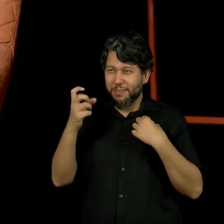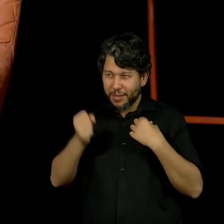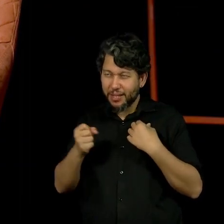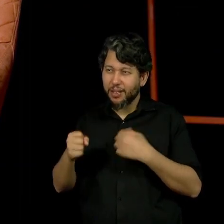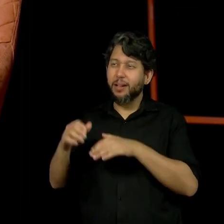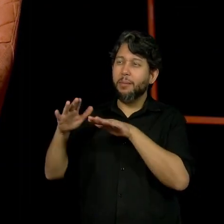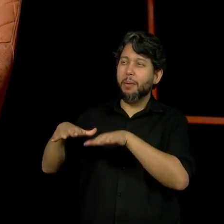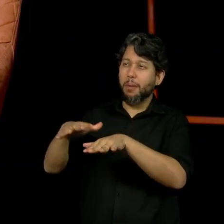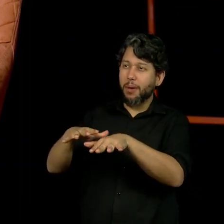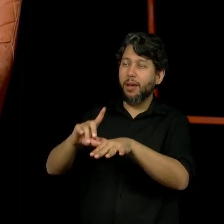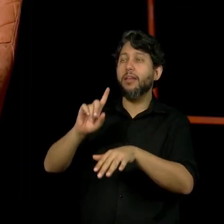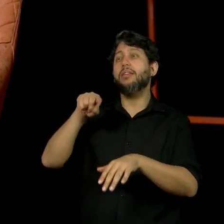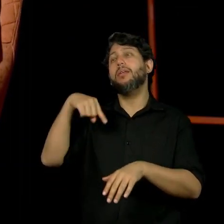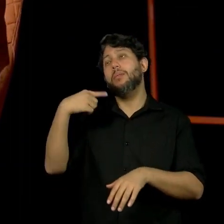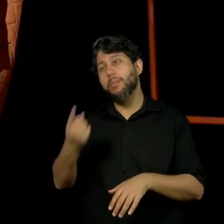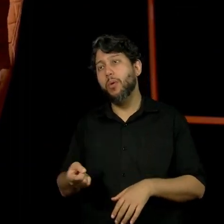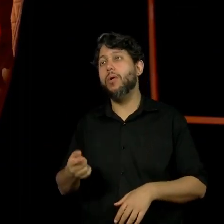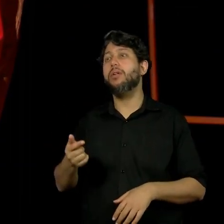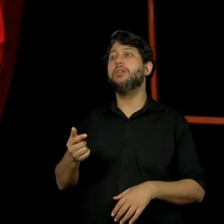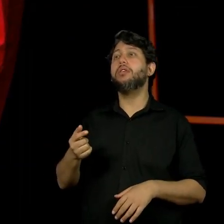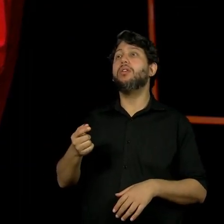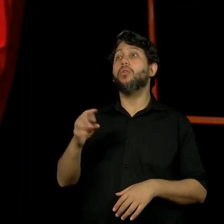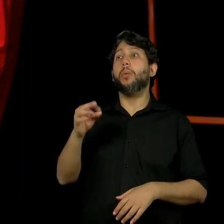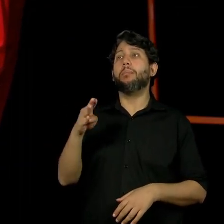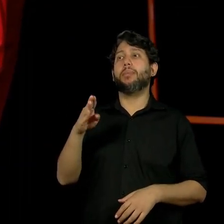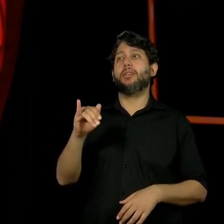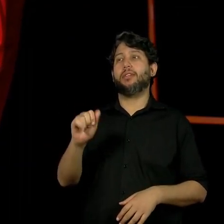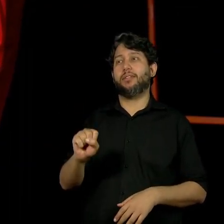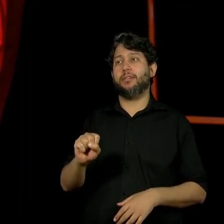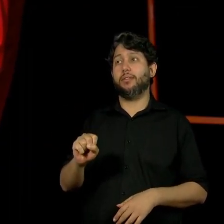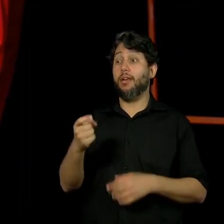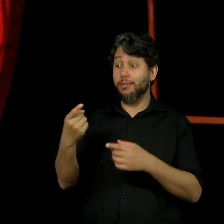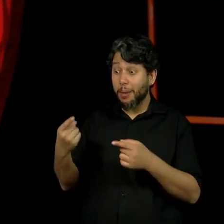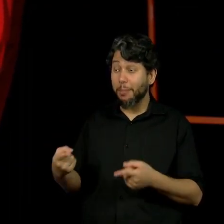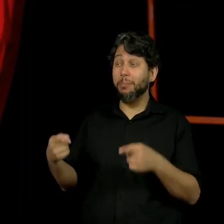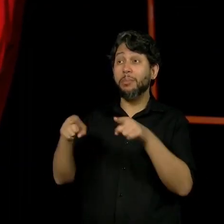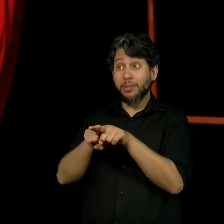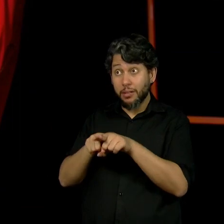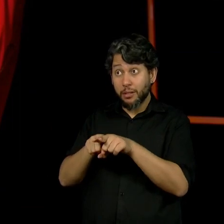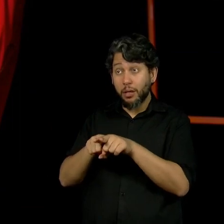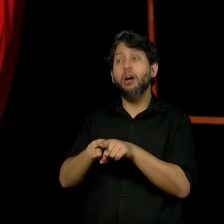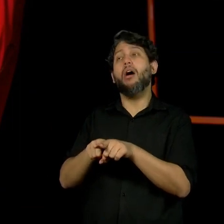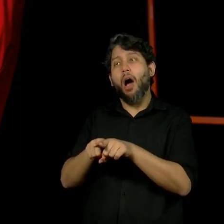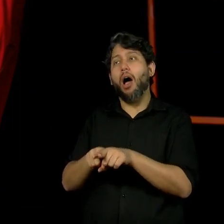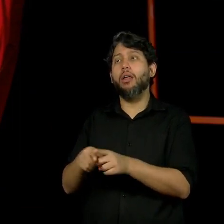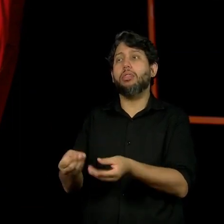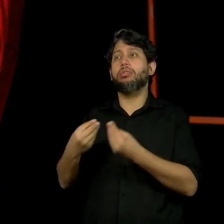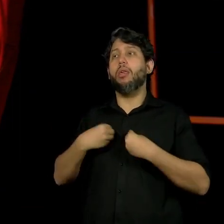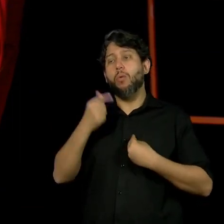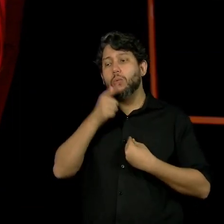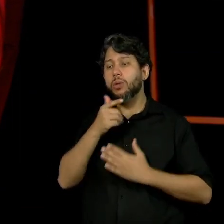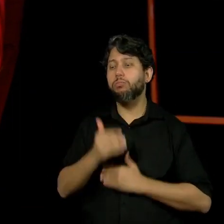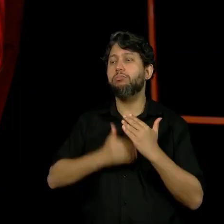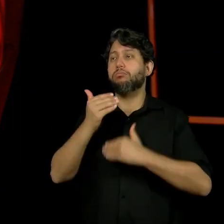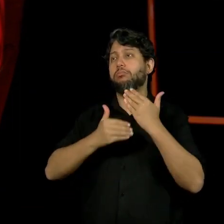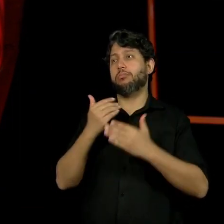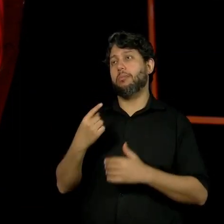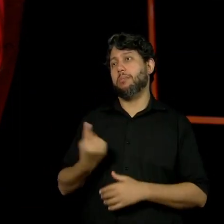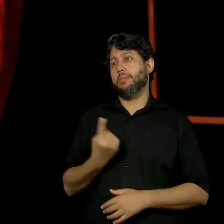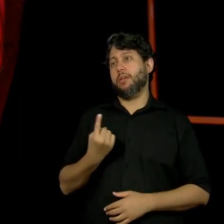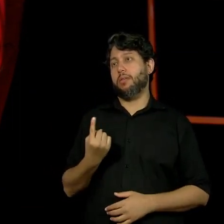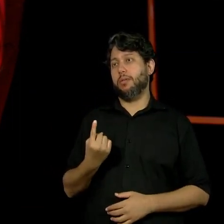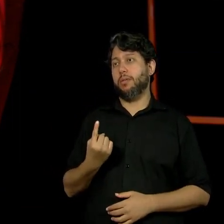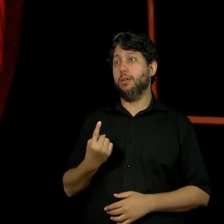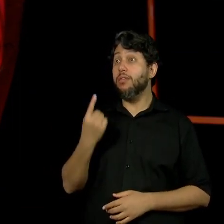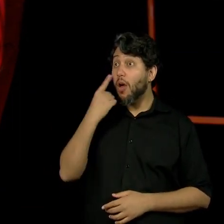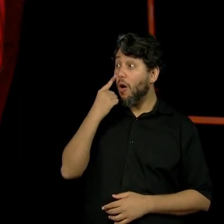depois veio a Camisa Verde e Branco com o Inocêncio Mulata, pai do Tobias. Então, essa parceria que me levou a esse sucesso todo também na rádio. Primeiro, com tudo